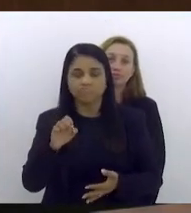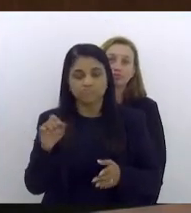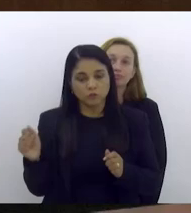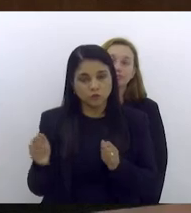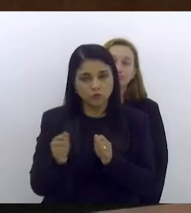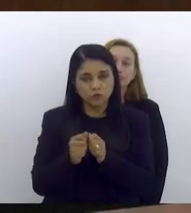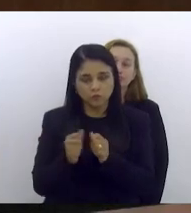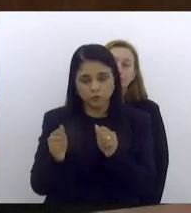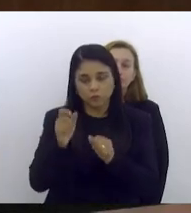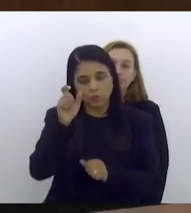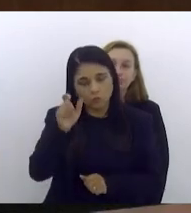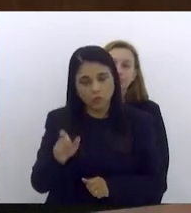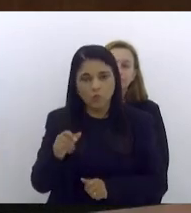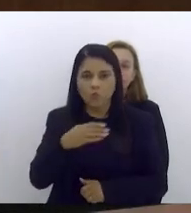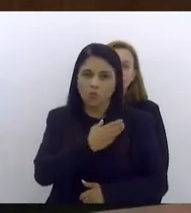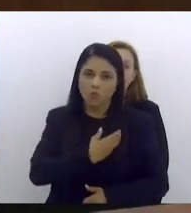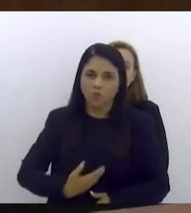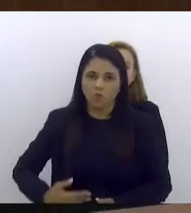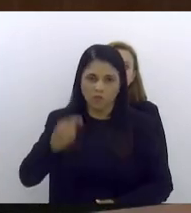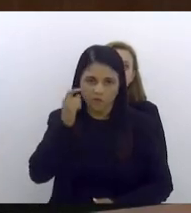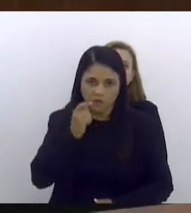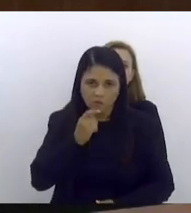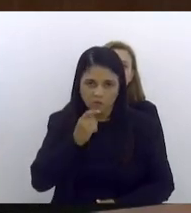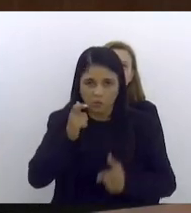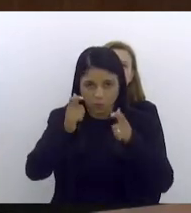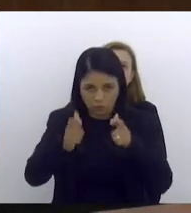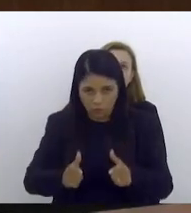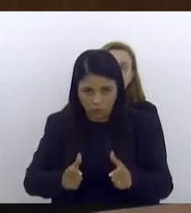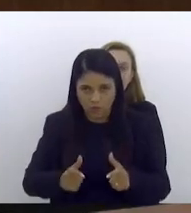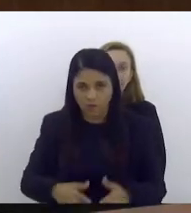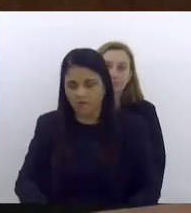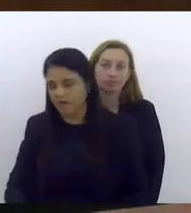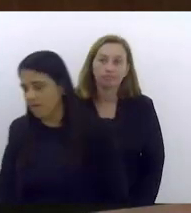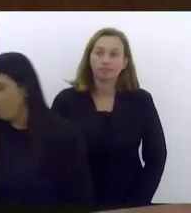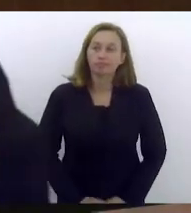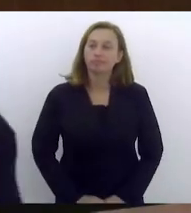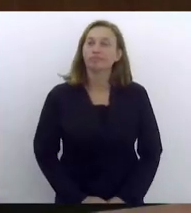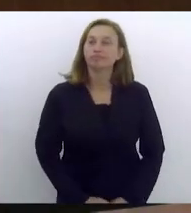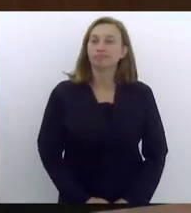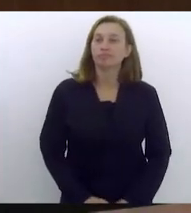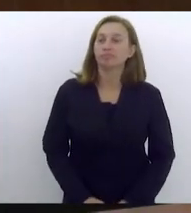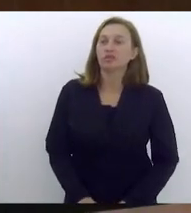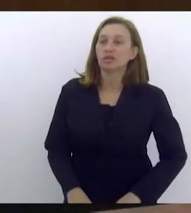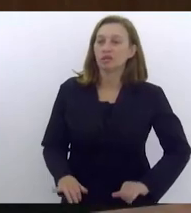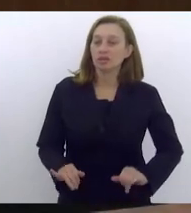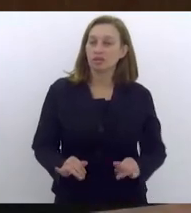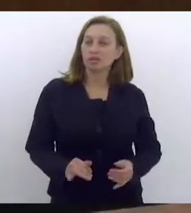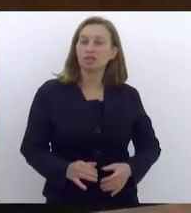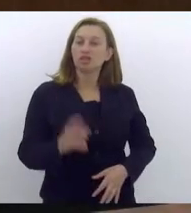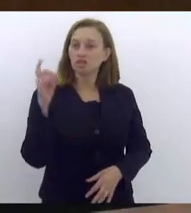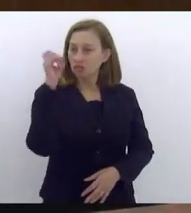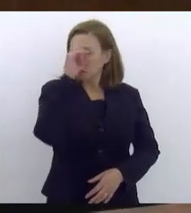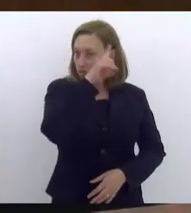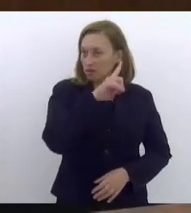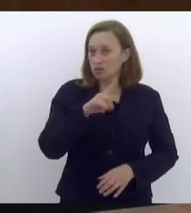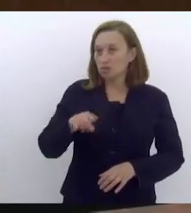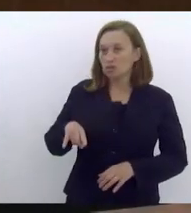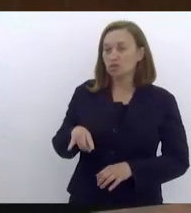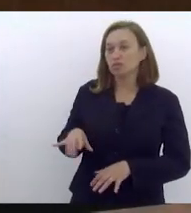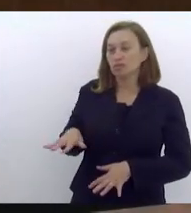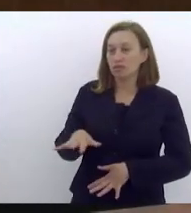junto do governador, desde o local mais emblemático ali da tragédia, no Morro das Oficinas, mas também